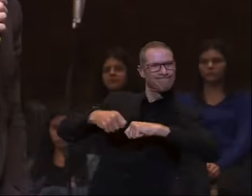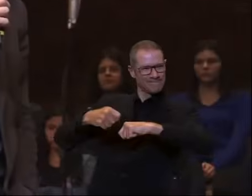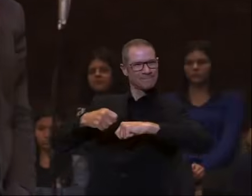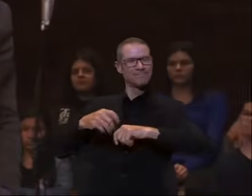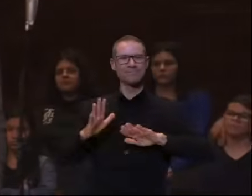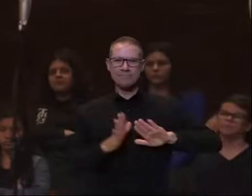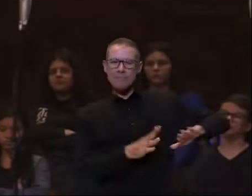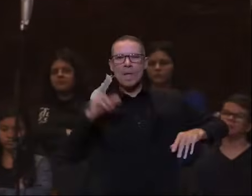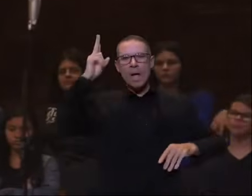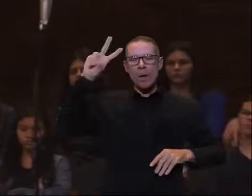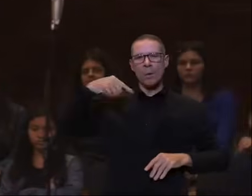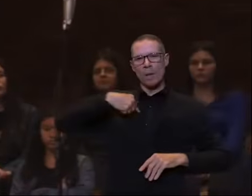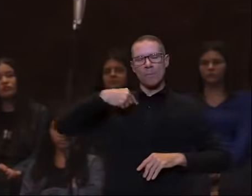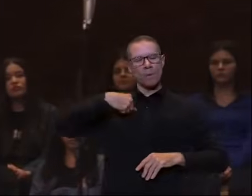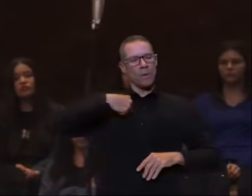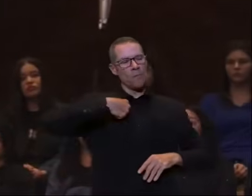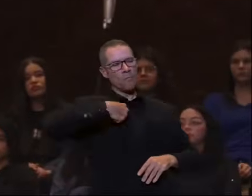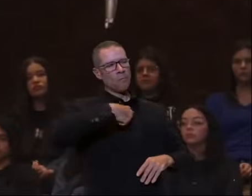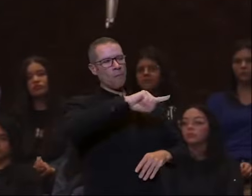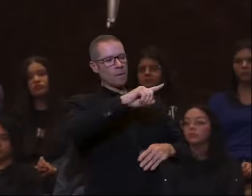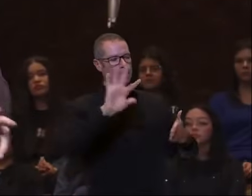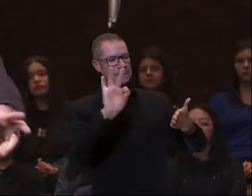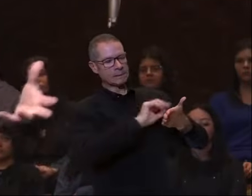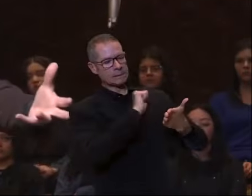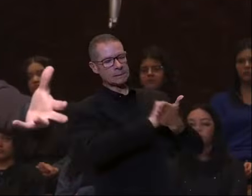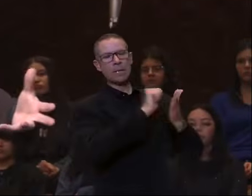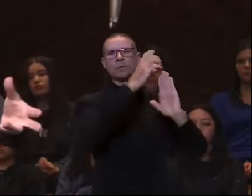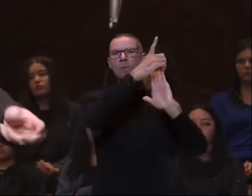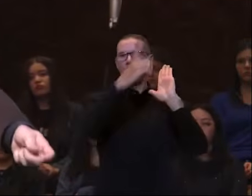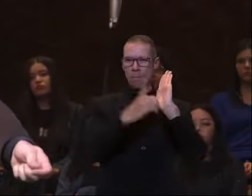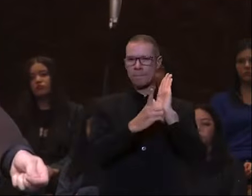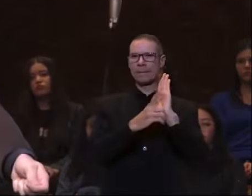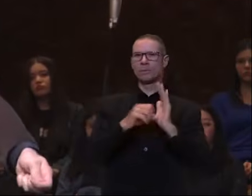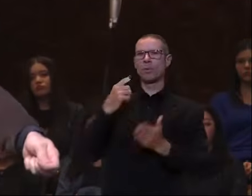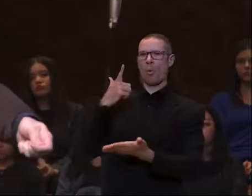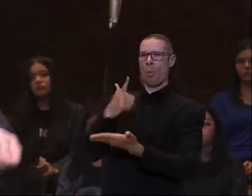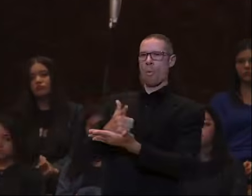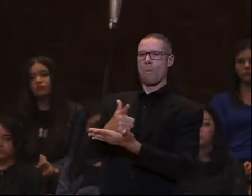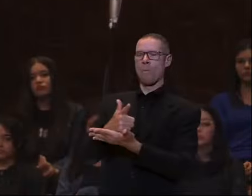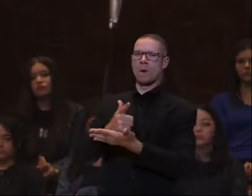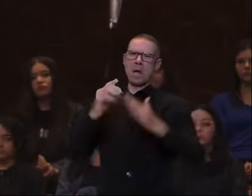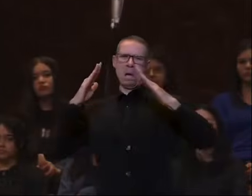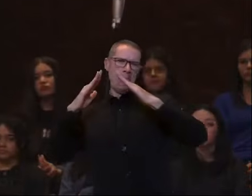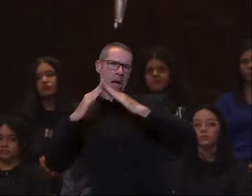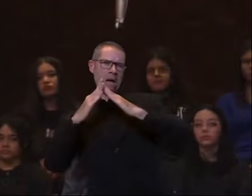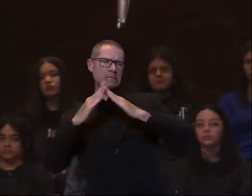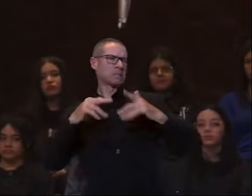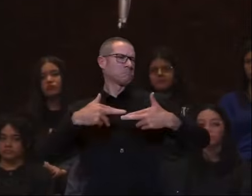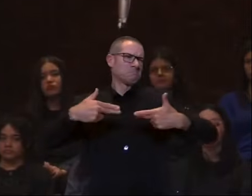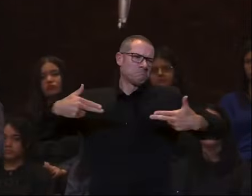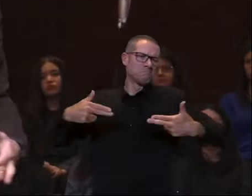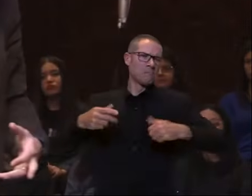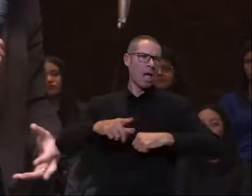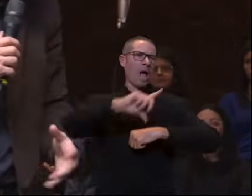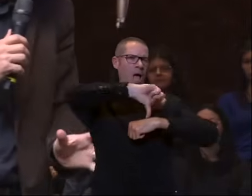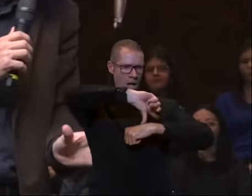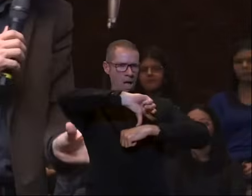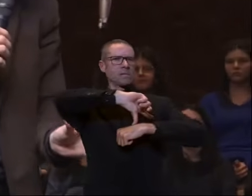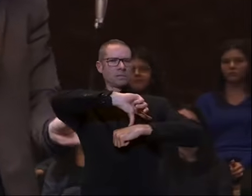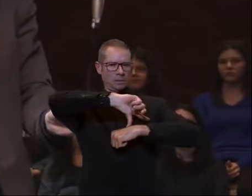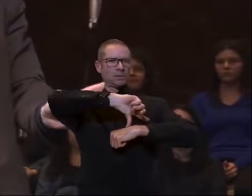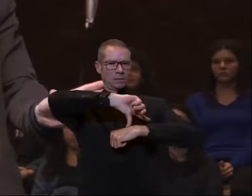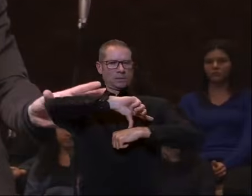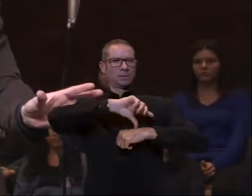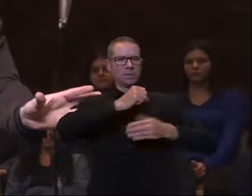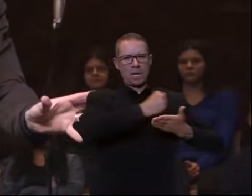Eu lembro quando eu fui assinar um documento lá, a gente ia comprar um imóvel, e aí antes